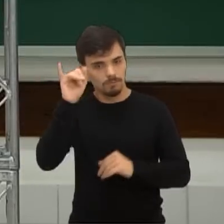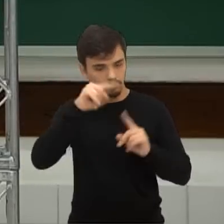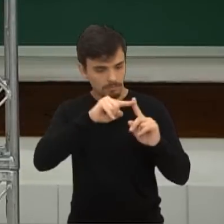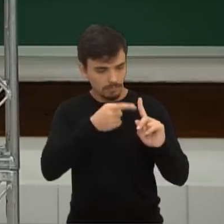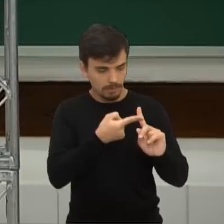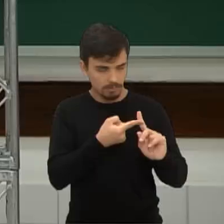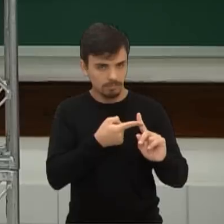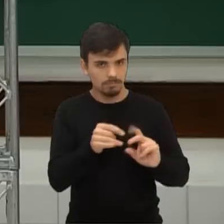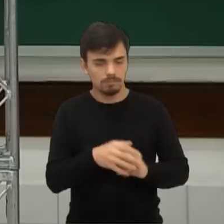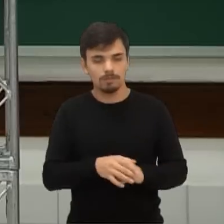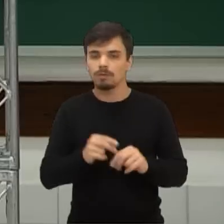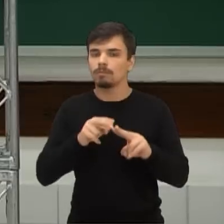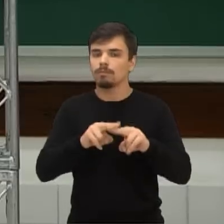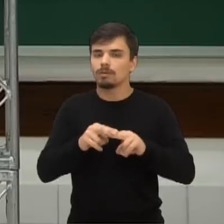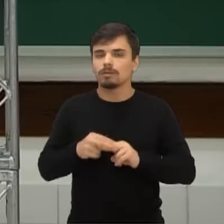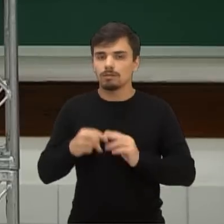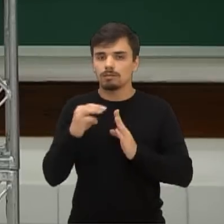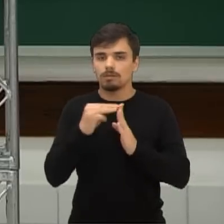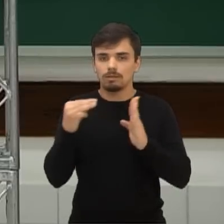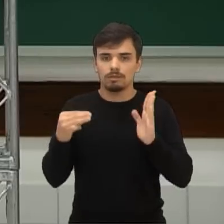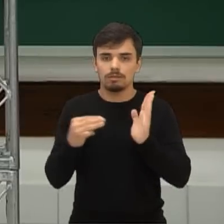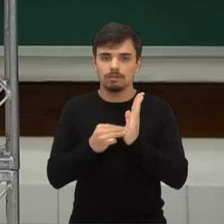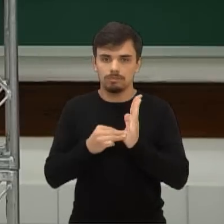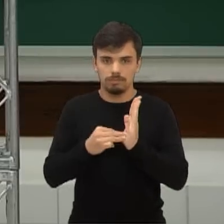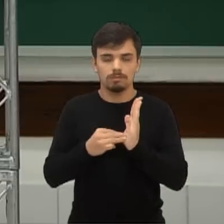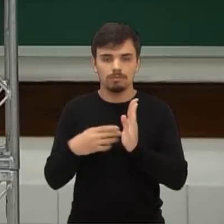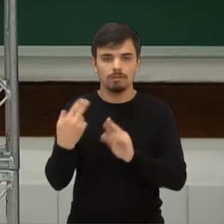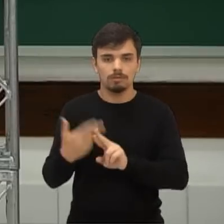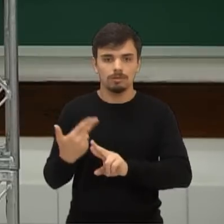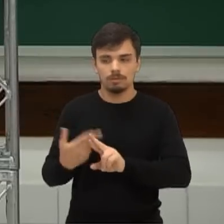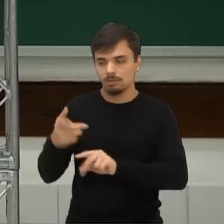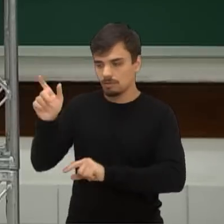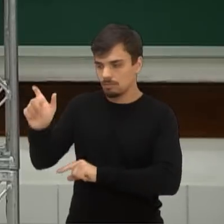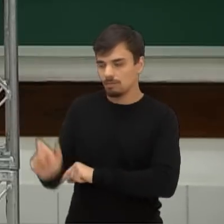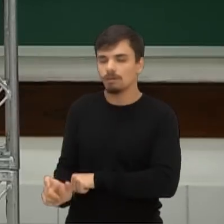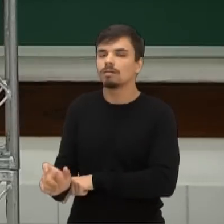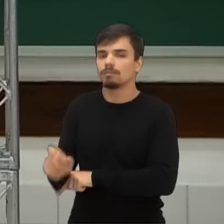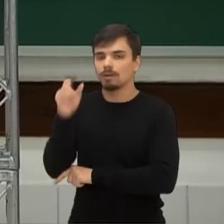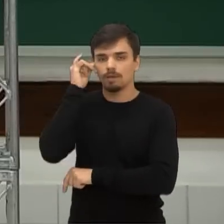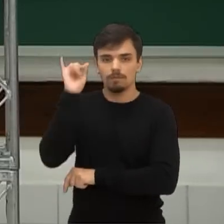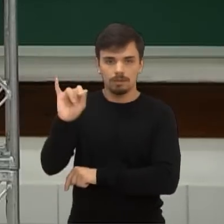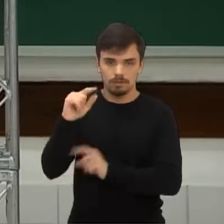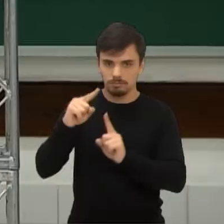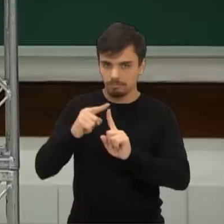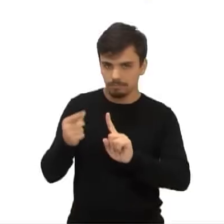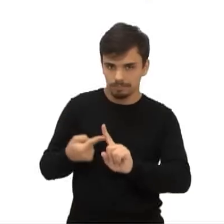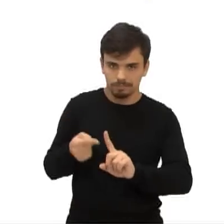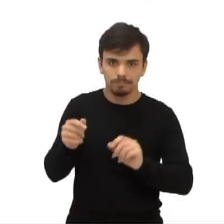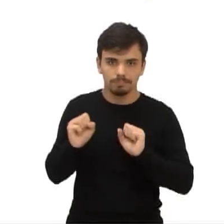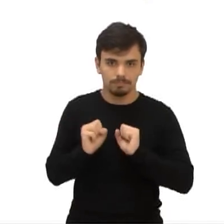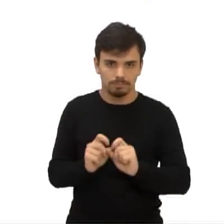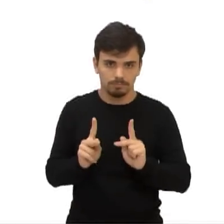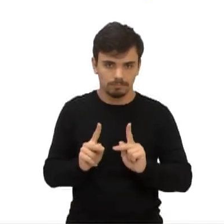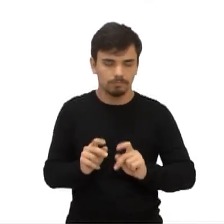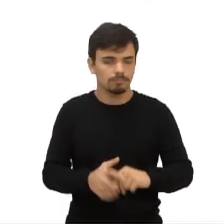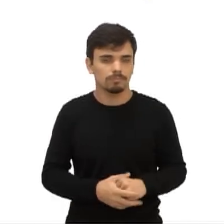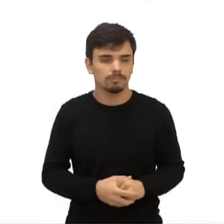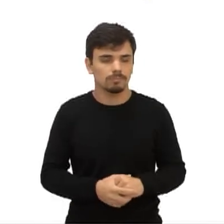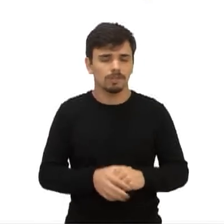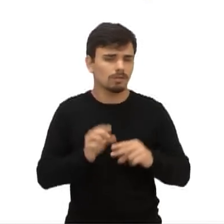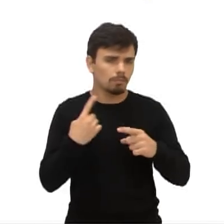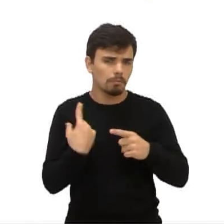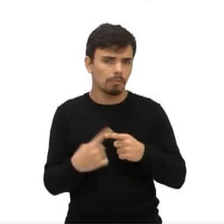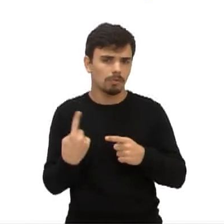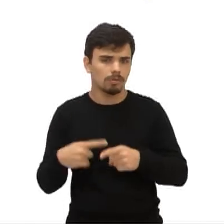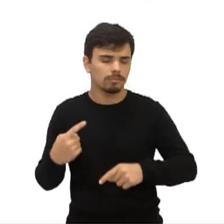concepção. Então, são métodos que as pessoas vão utilizar para evitar uma gravidez, certo? Por